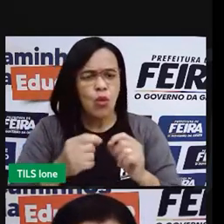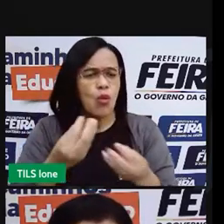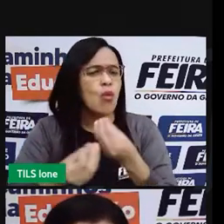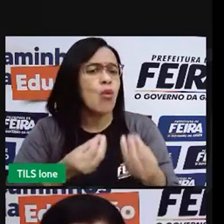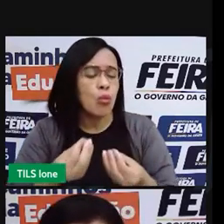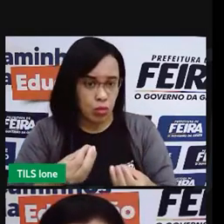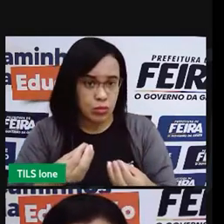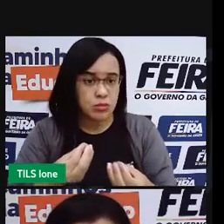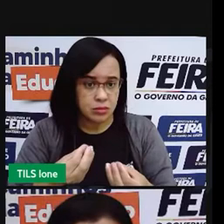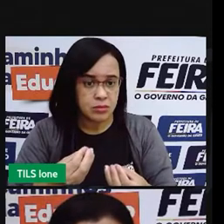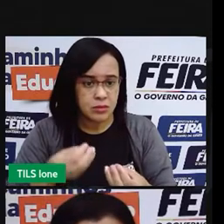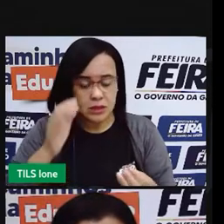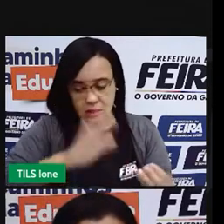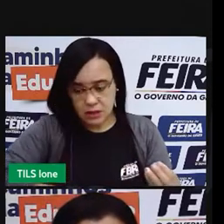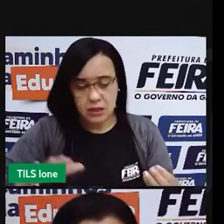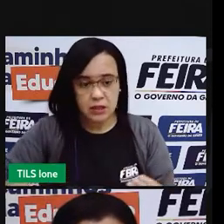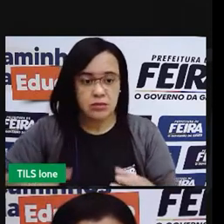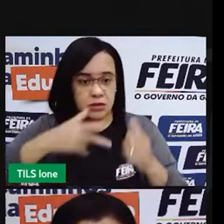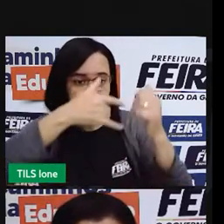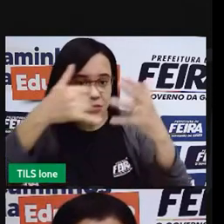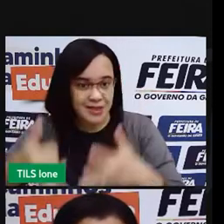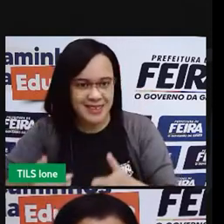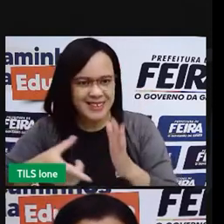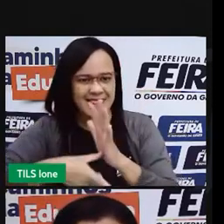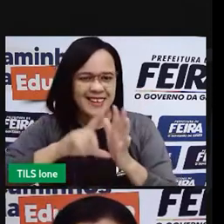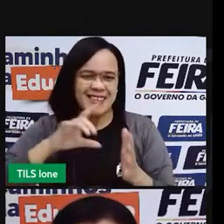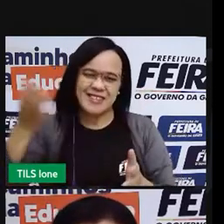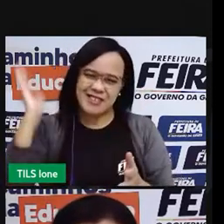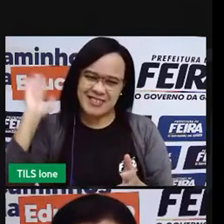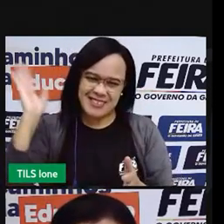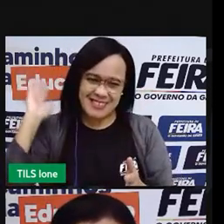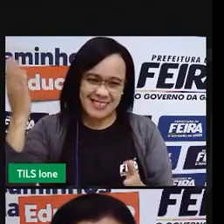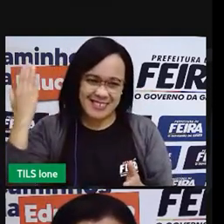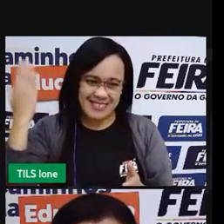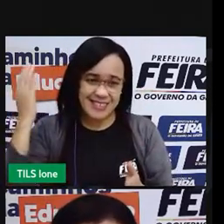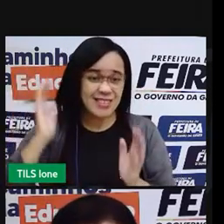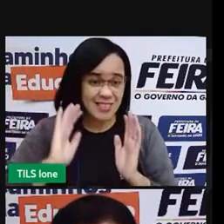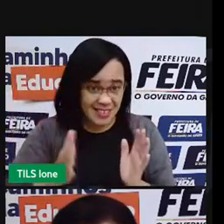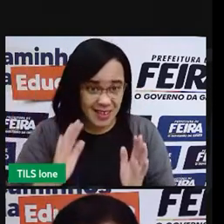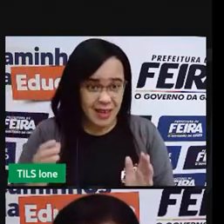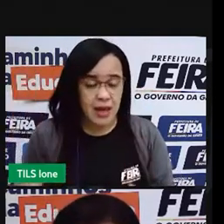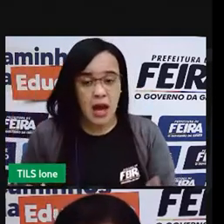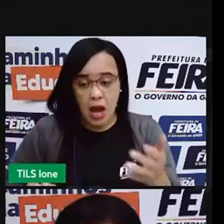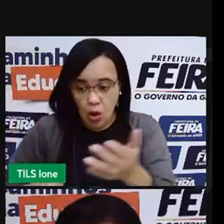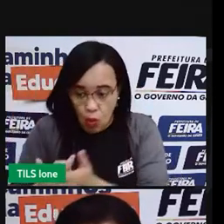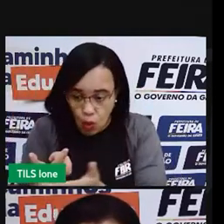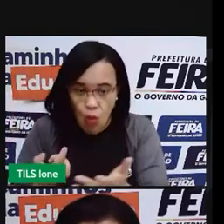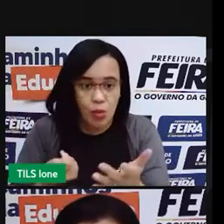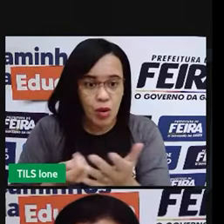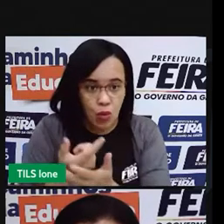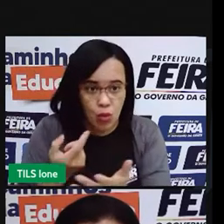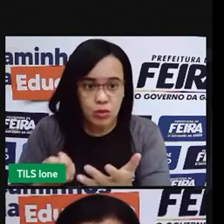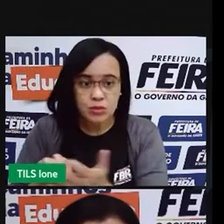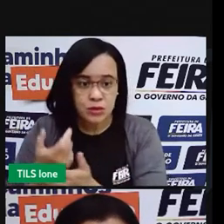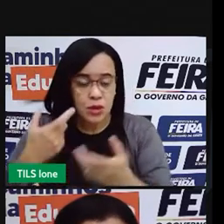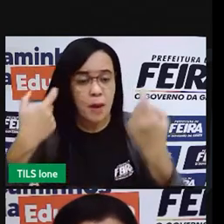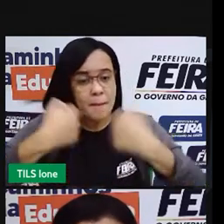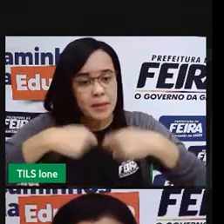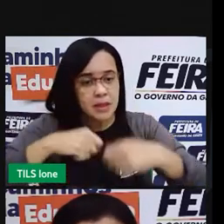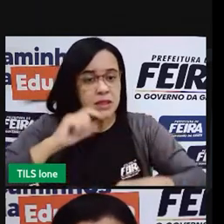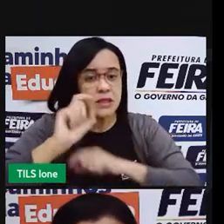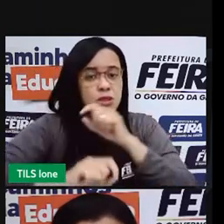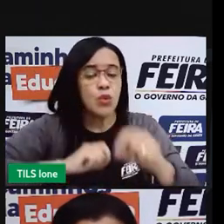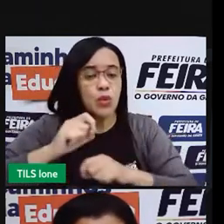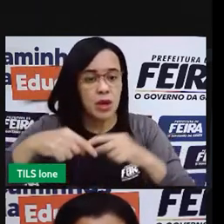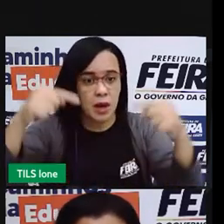Crianças, como eu já disse para vocês, a compra de um produto, ela está relacionada com